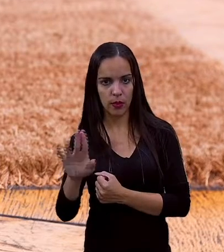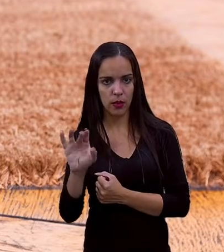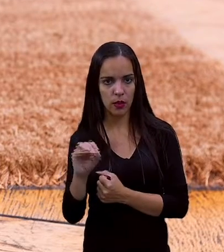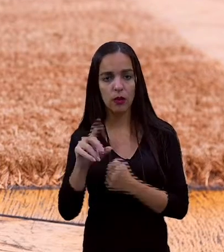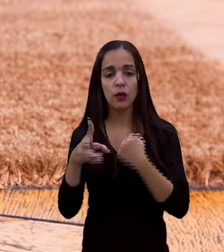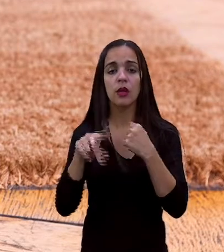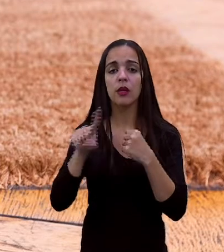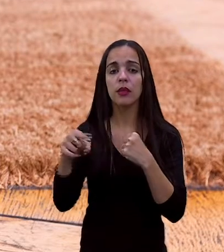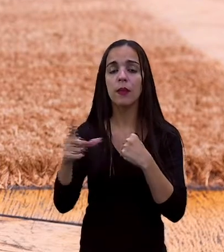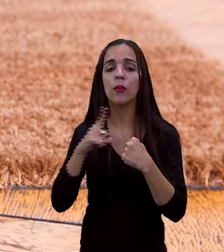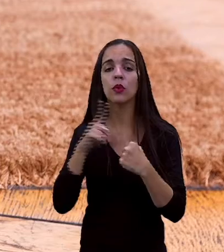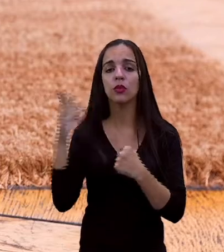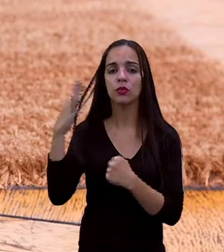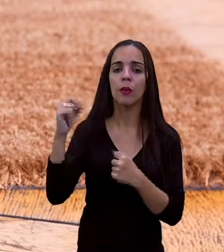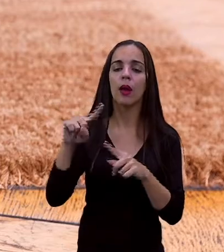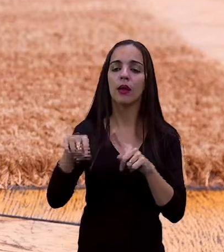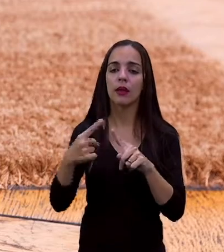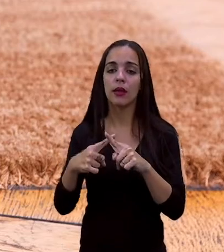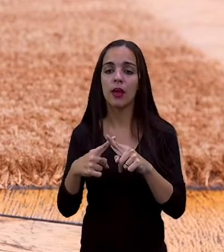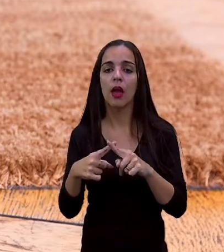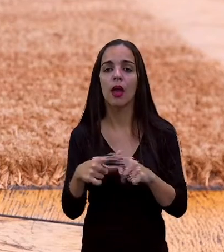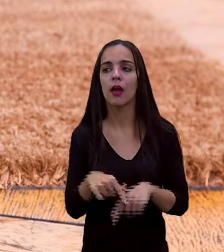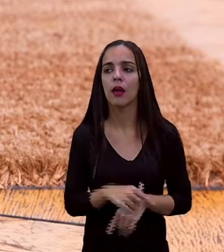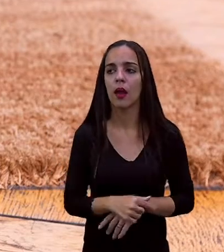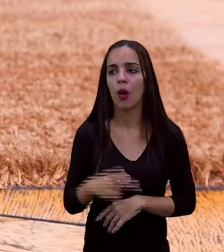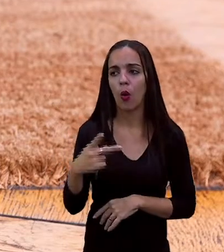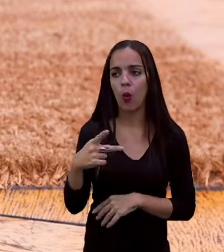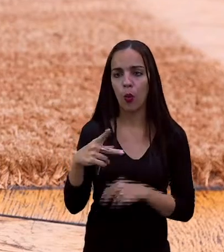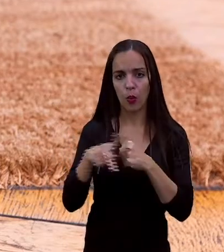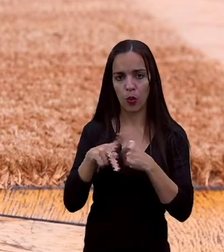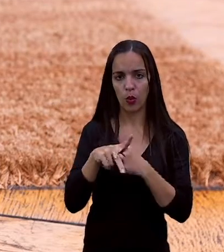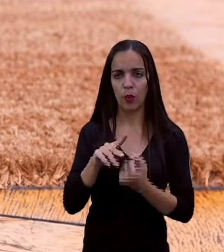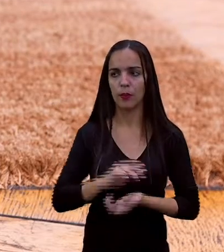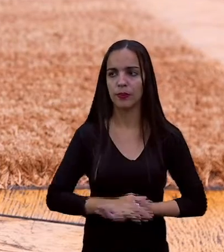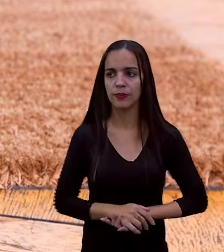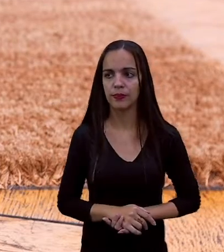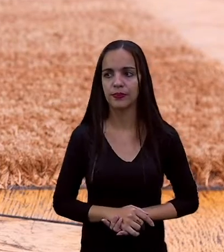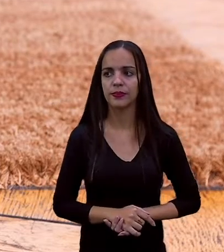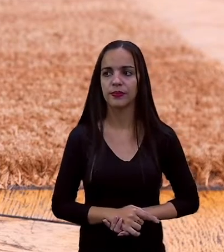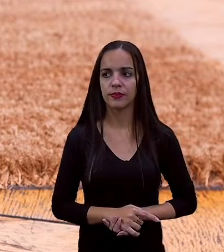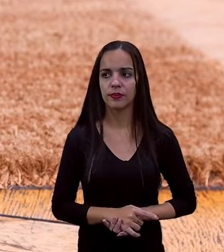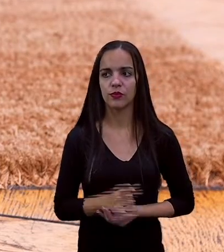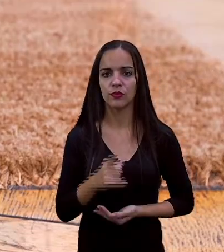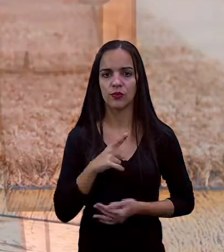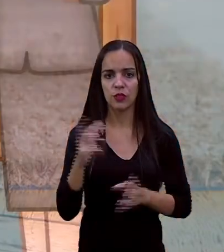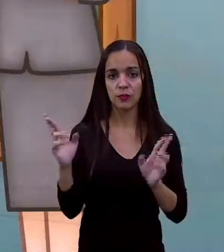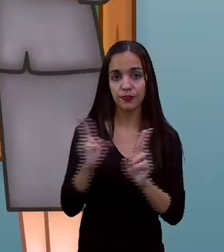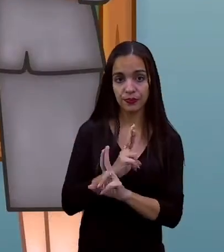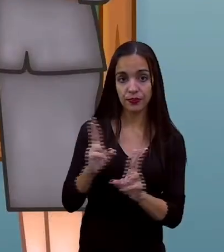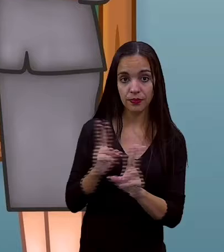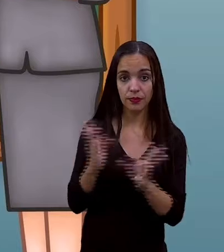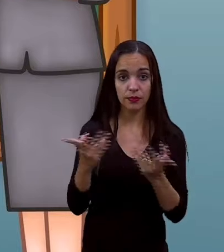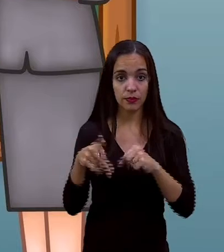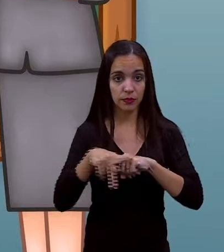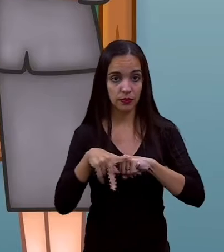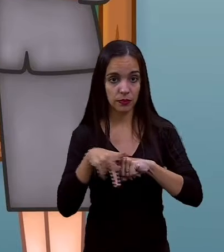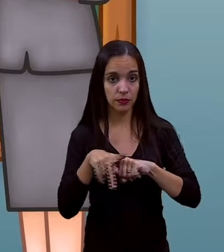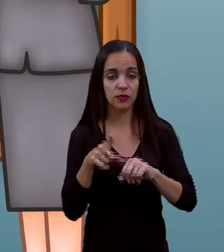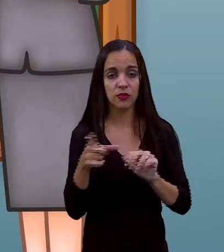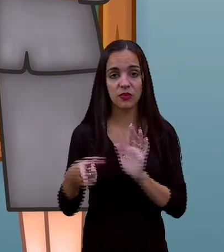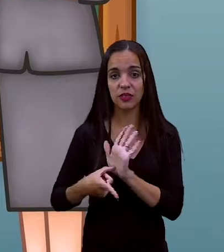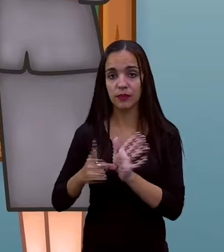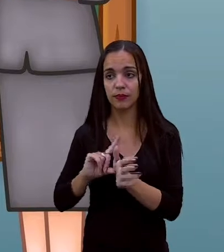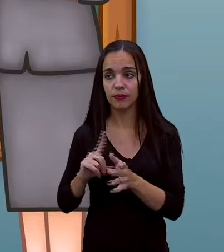antes do verbo. Vamos à terceira regrinha, com pronomes relativos antes do verbo.